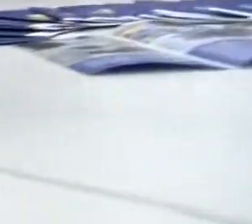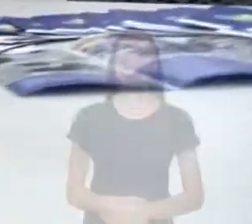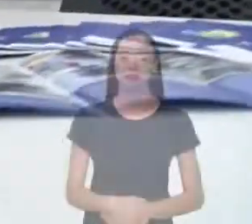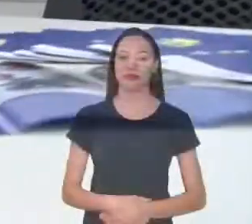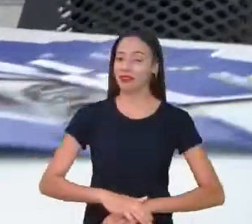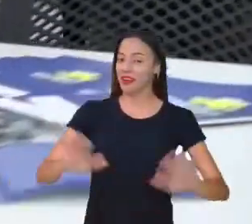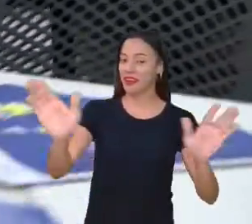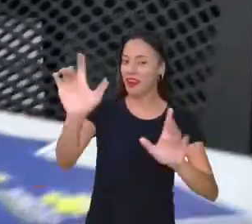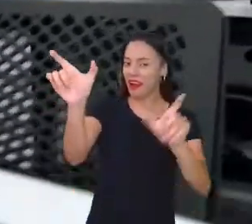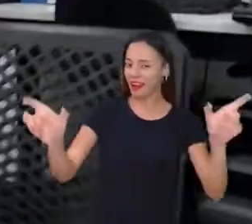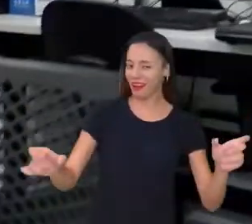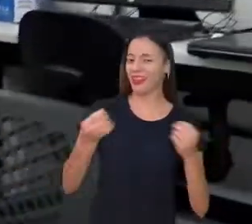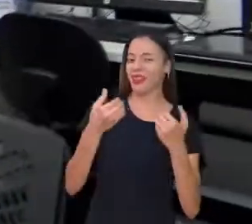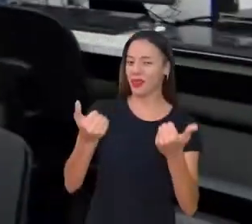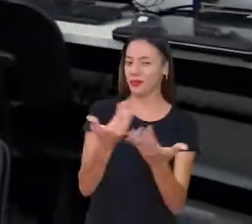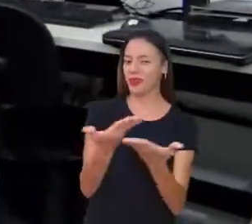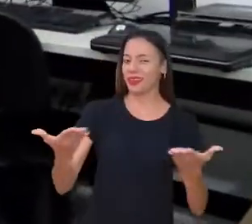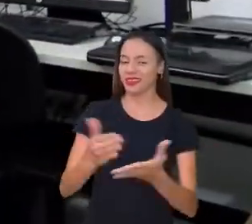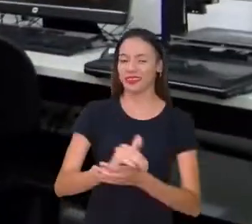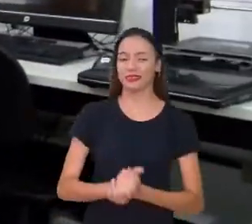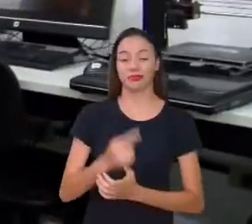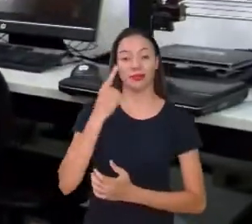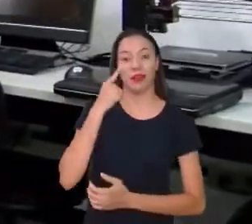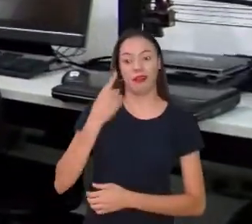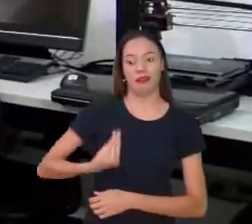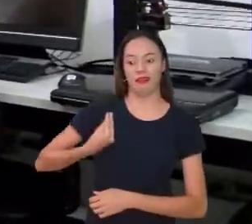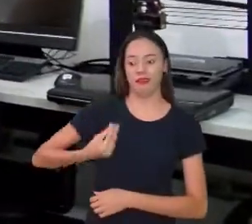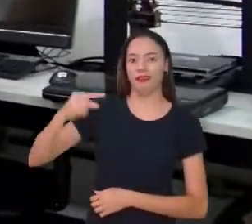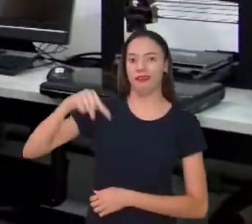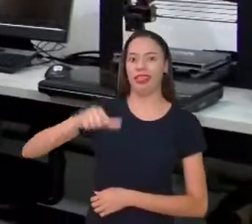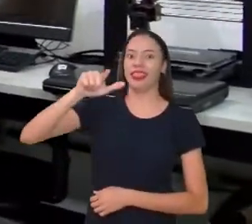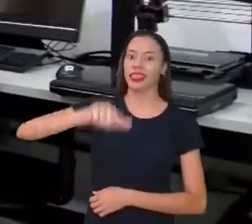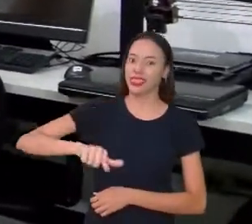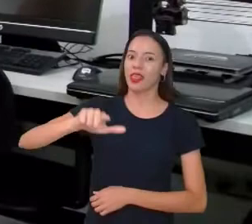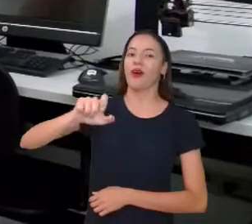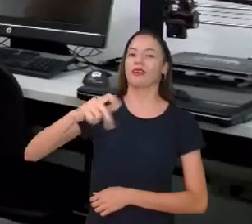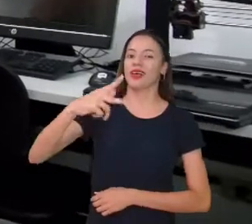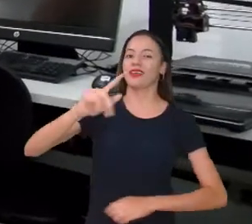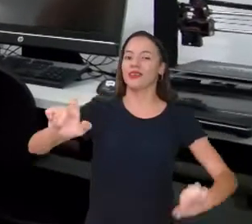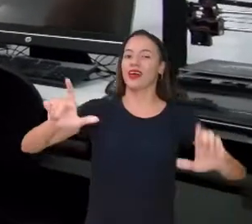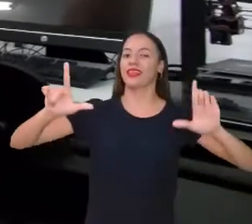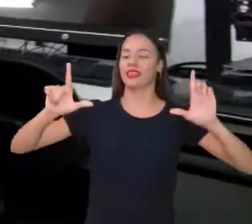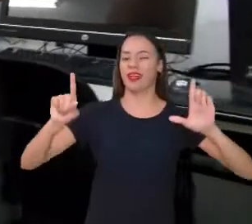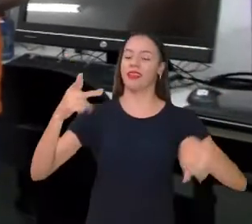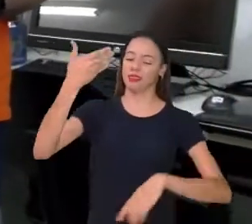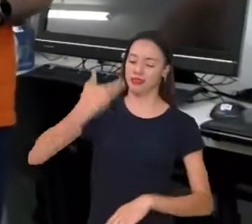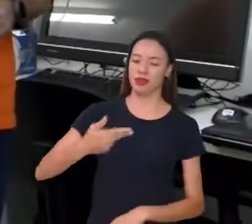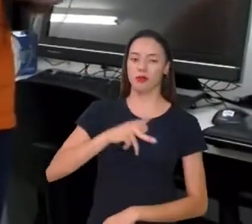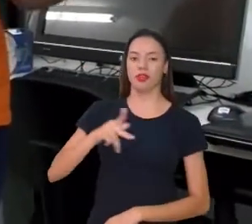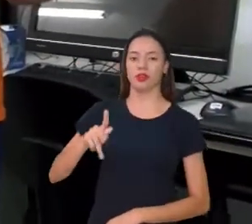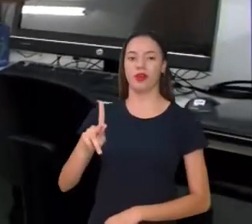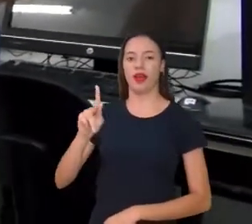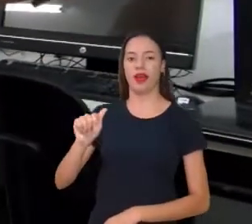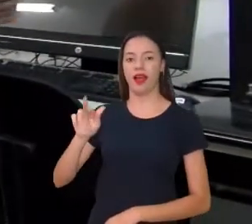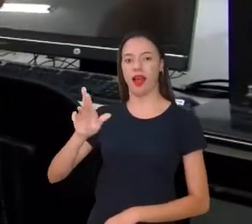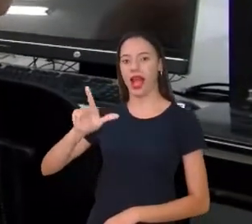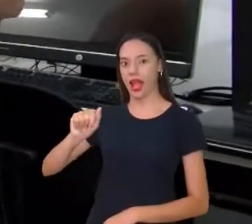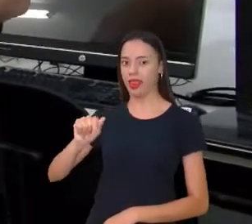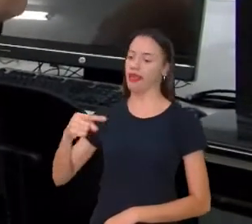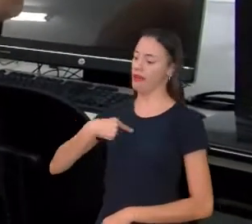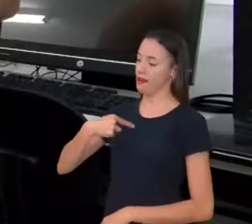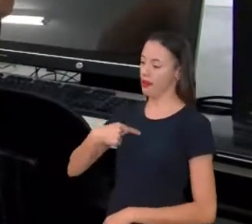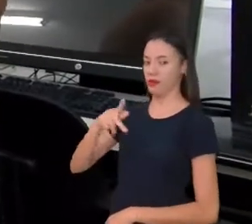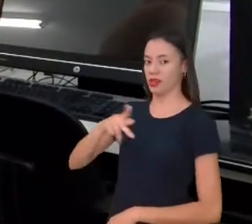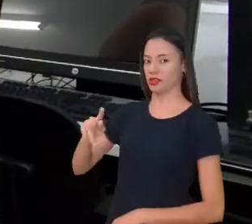Fala, galerinha, tudo bem com vocês? Olha só quem apareceu mais uma vez aqui na sua tela. Eu, professora Carla, Eu, professor Tiago.